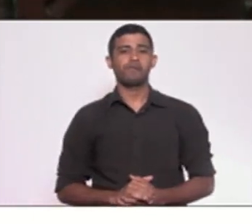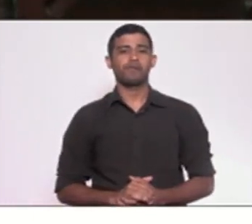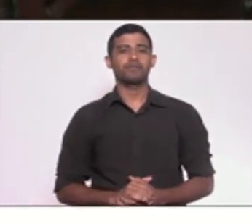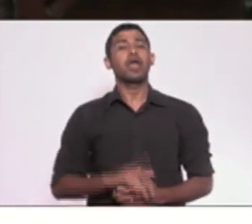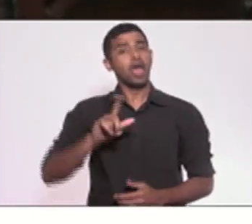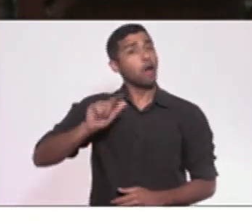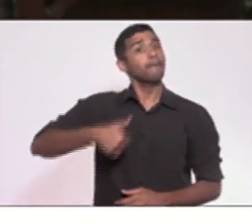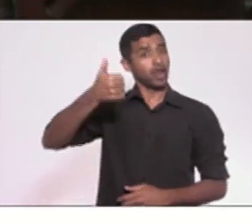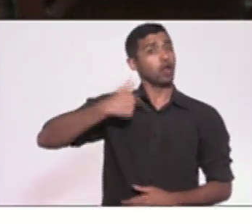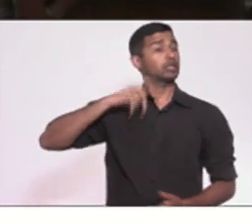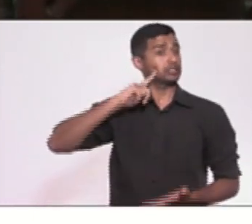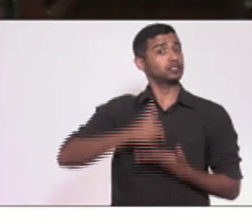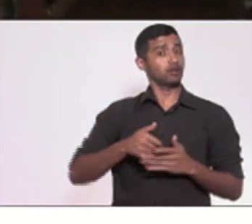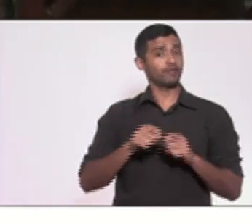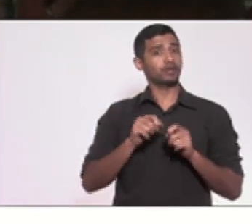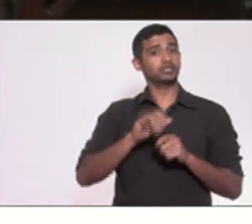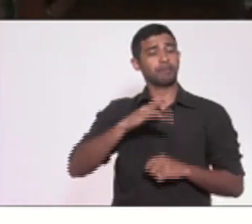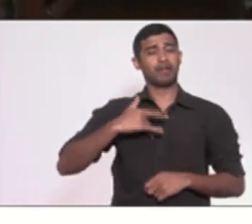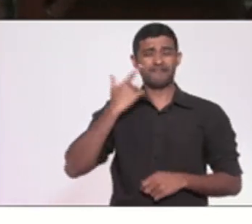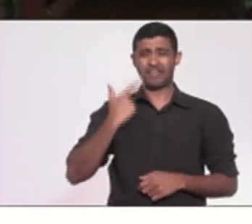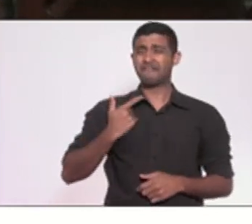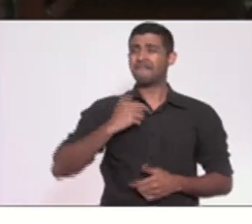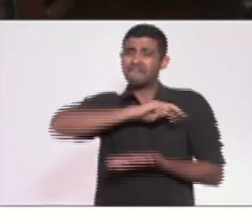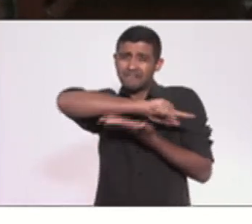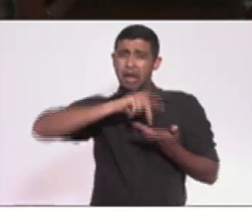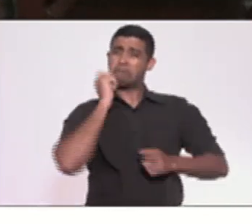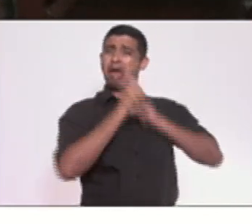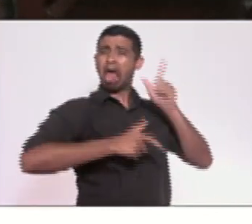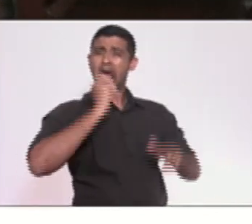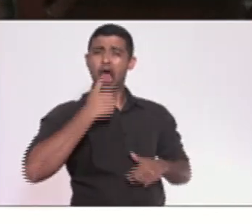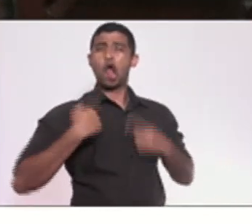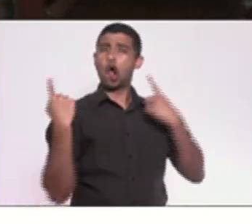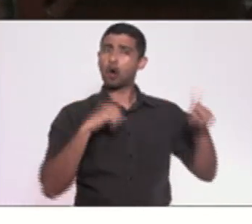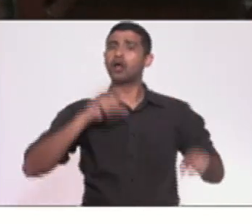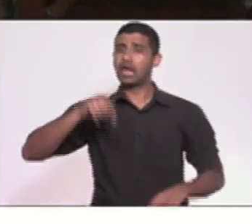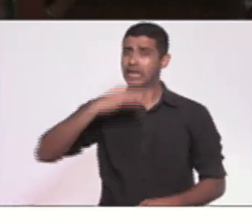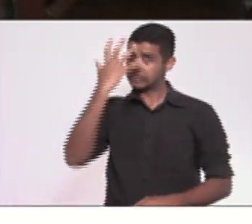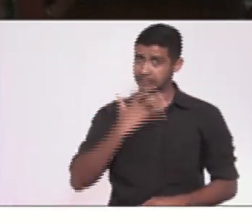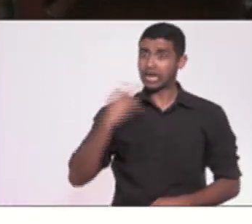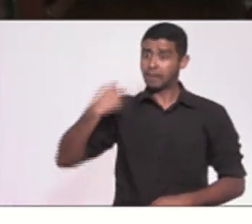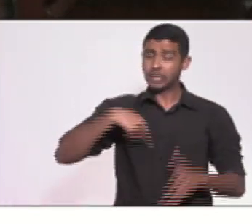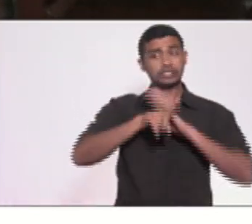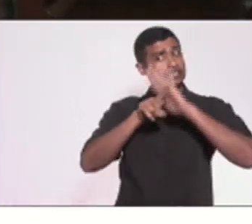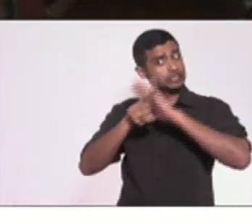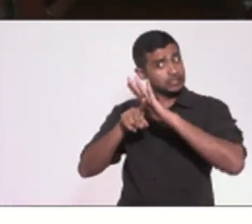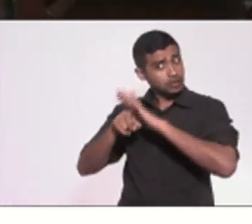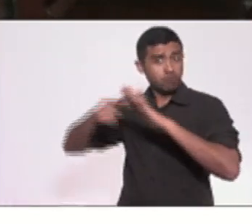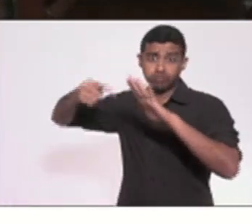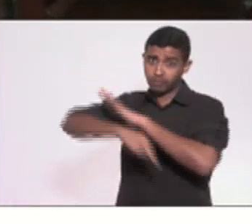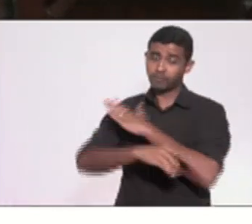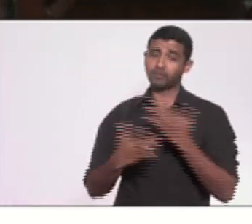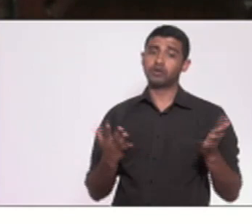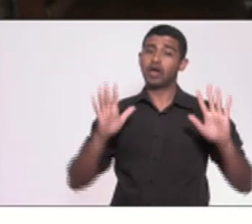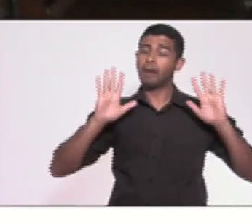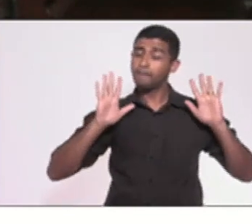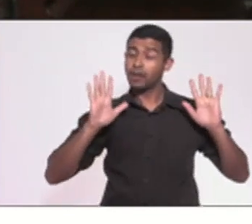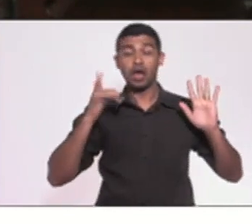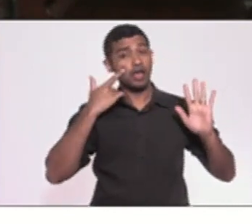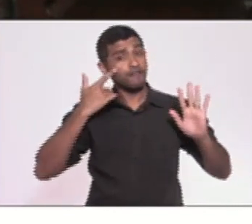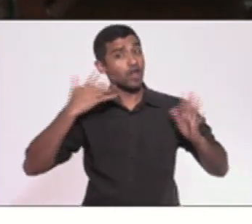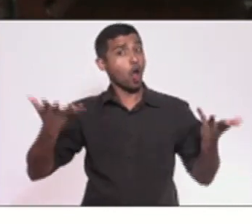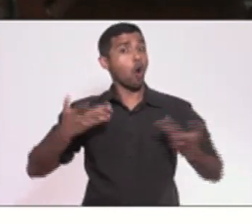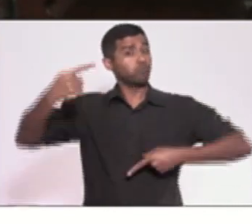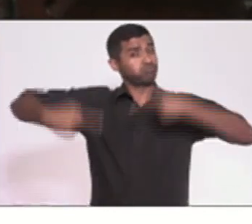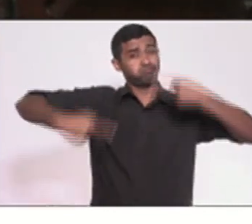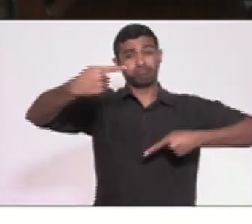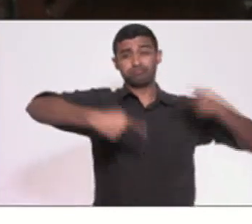se tem a fazer. As acusações são sérias, merecem apuração severas, mas o que está se discutindo